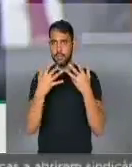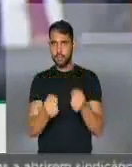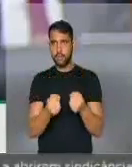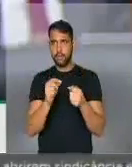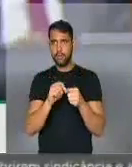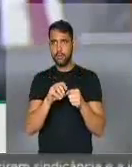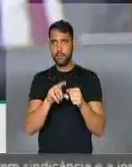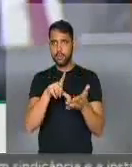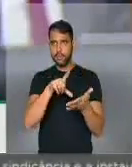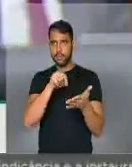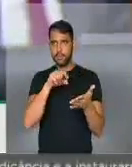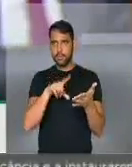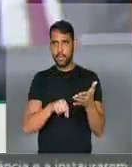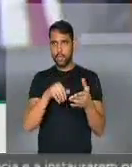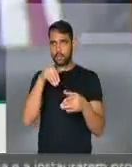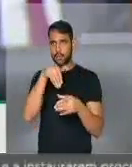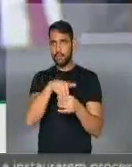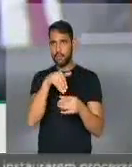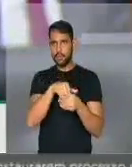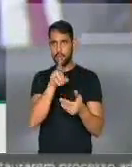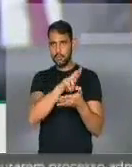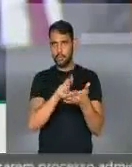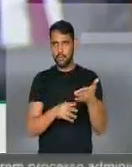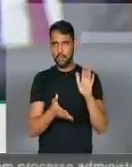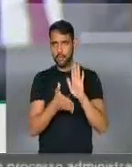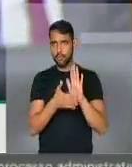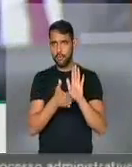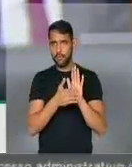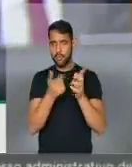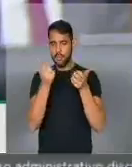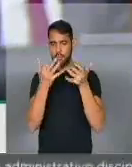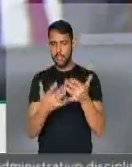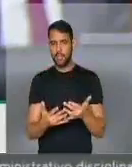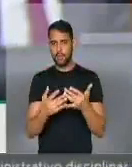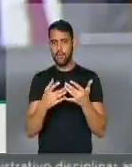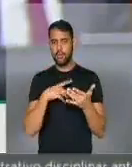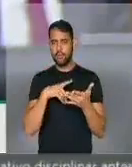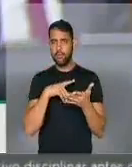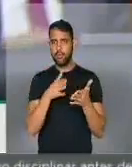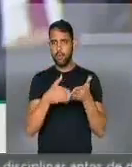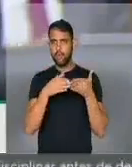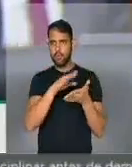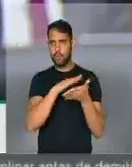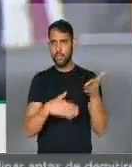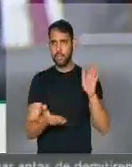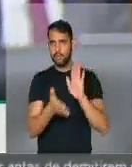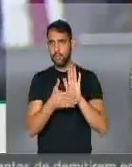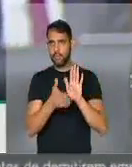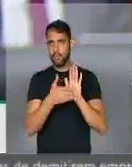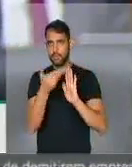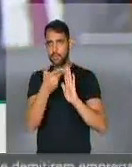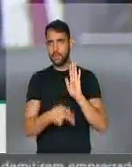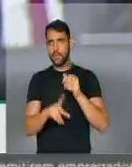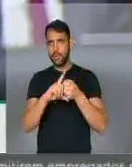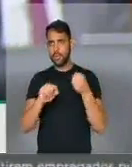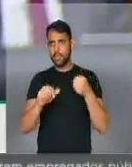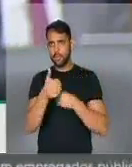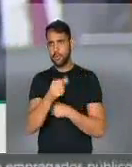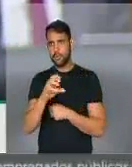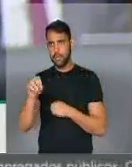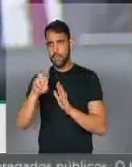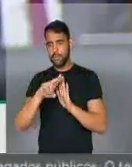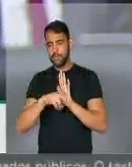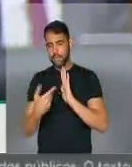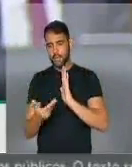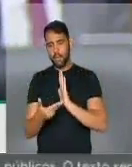permitir destaques na votação do parecer. E justifico. Parecer é uma proposição. Está no artigo 100 do Regimento